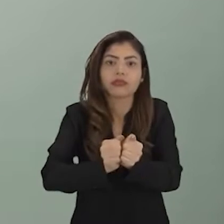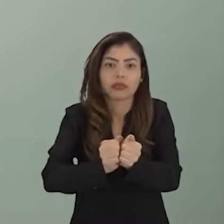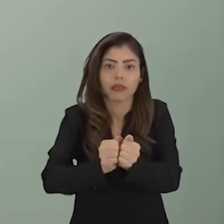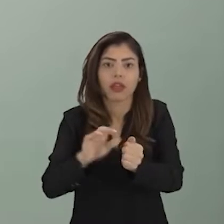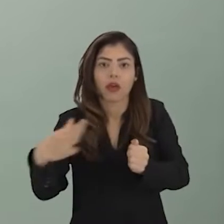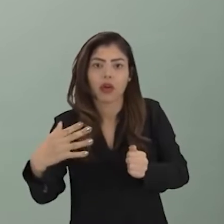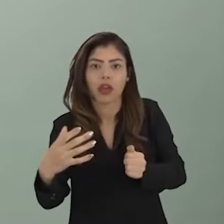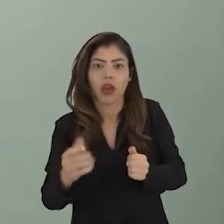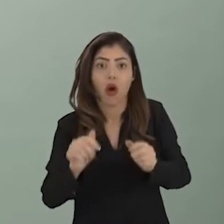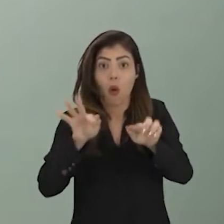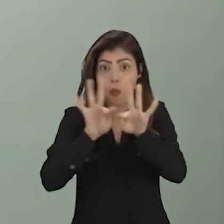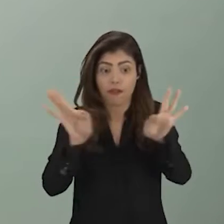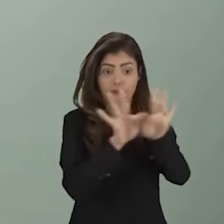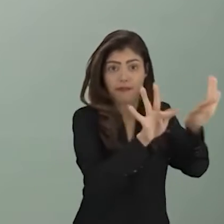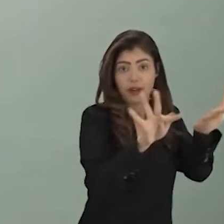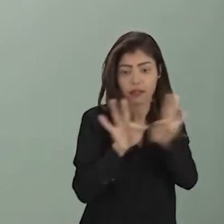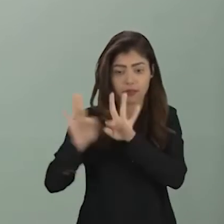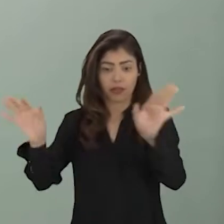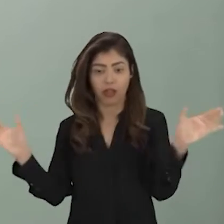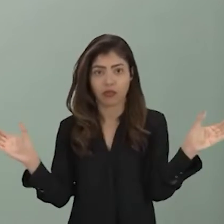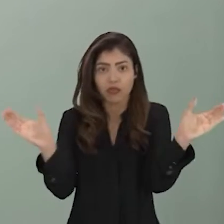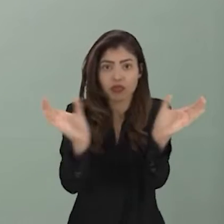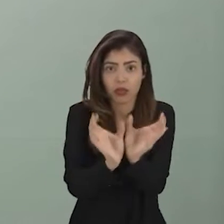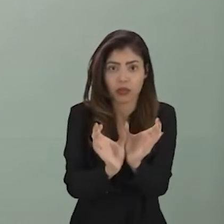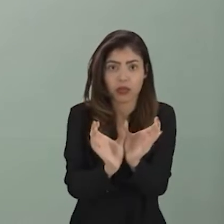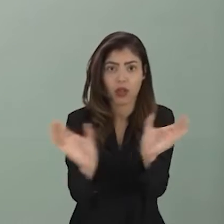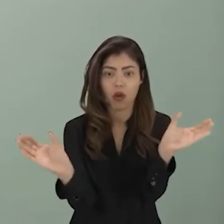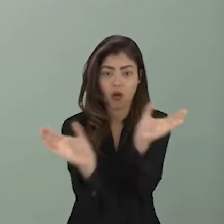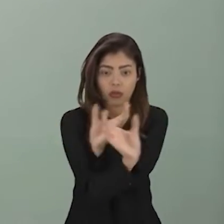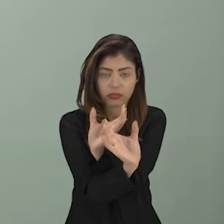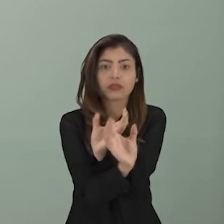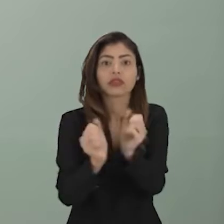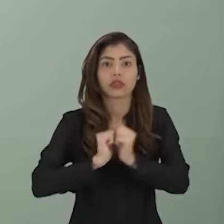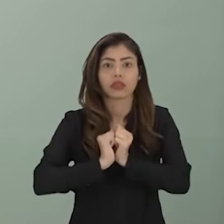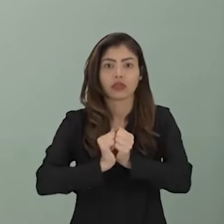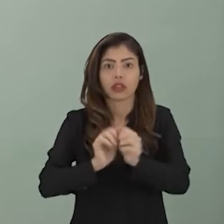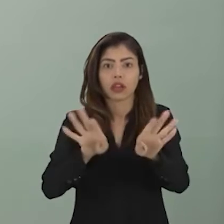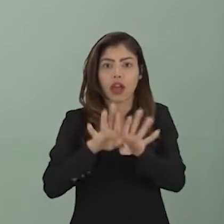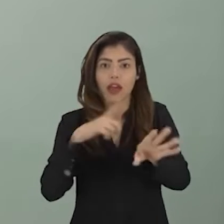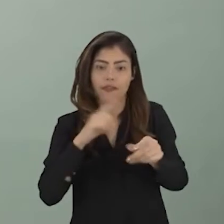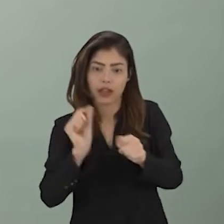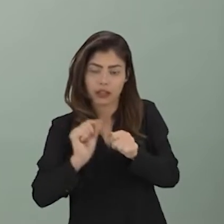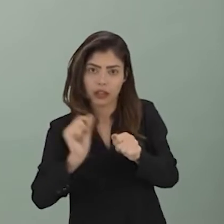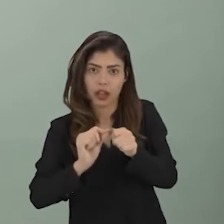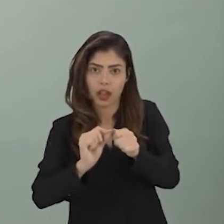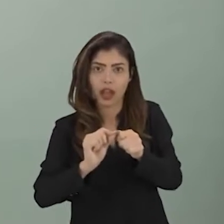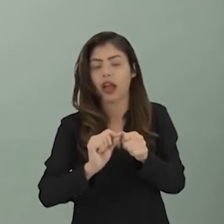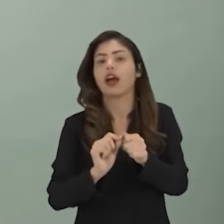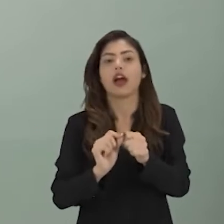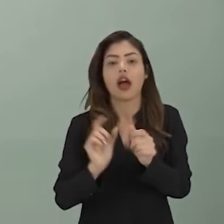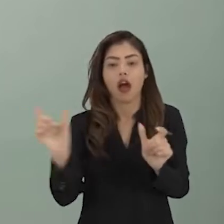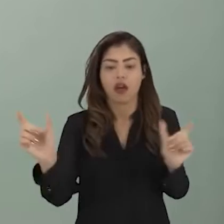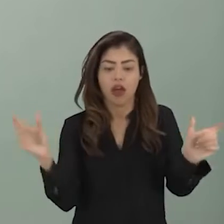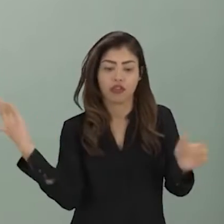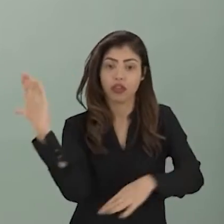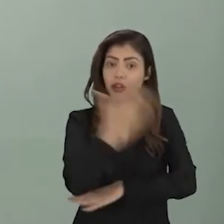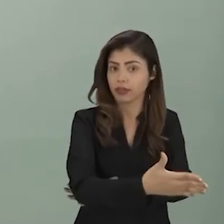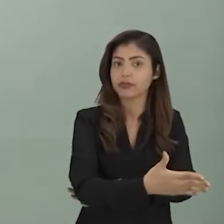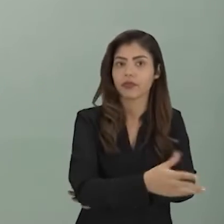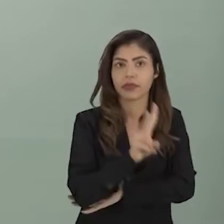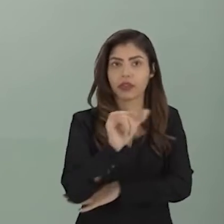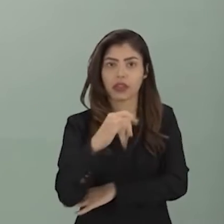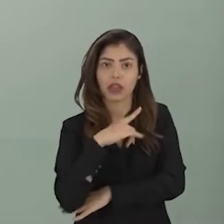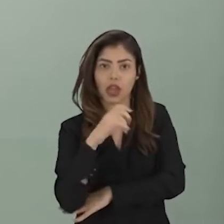junção, quando eu coloco uma oração dentro da outra, no meio ou no início da oração, fazendo com que ela não esteja em ordem direta,